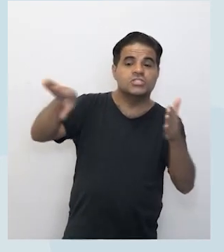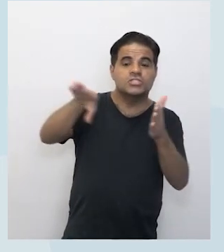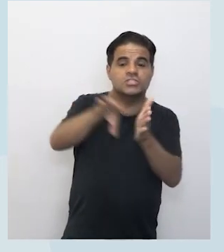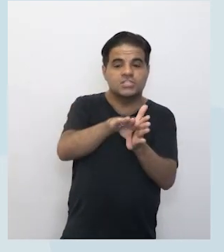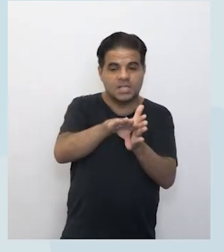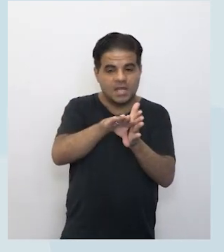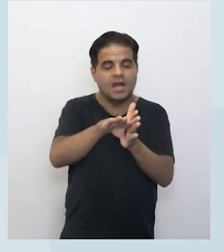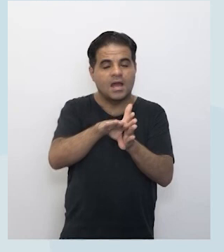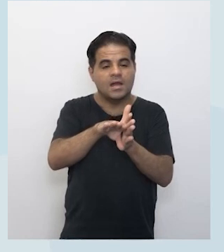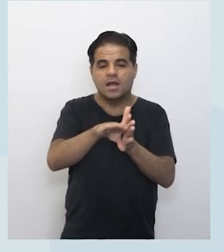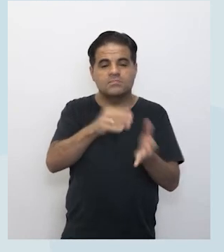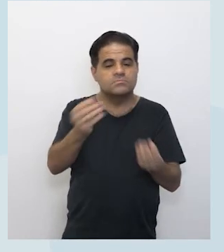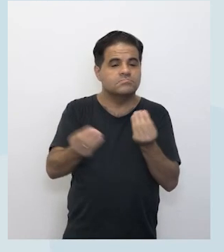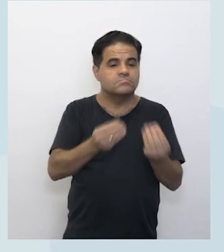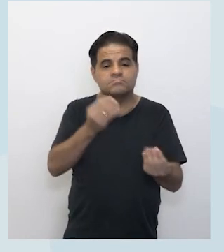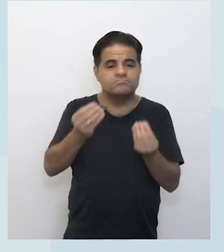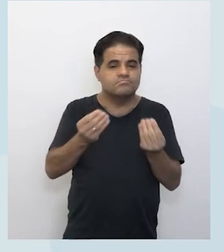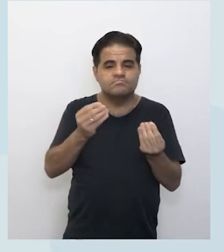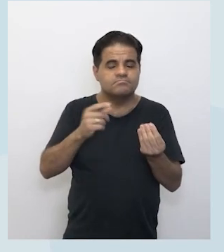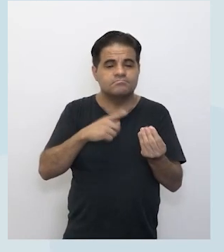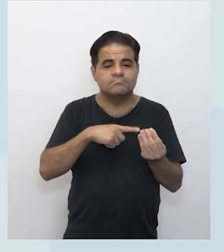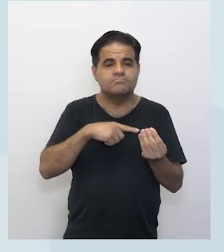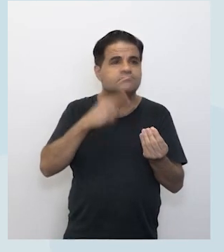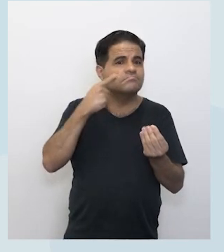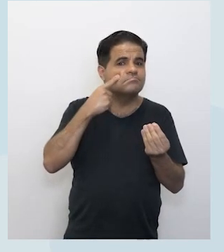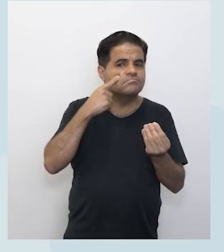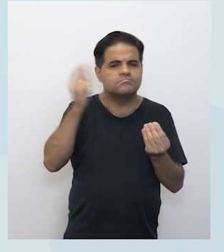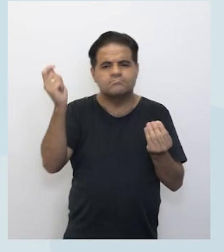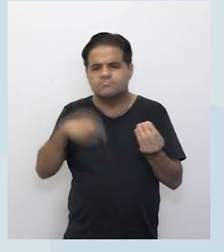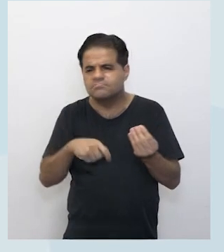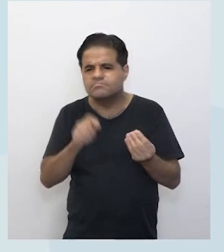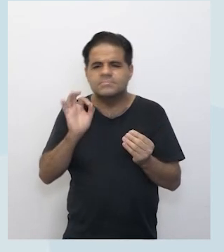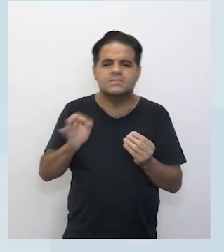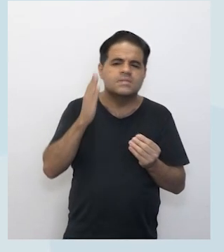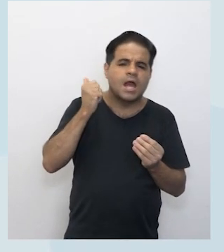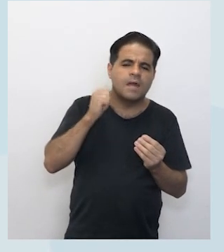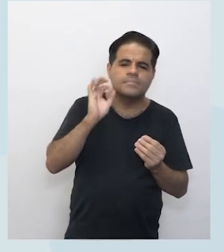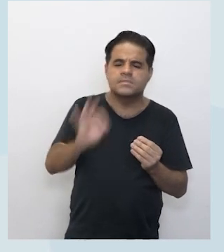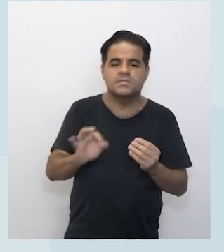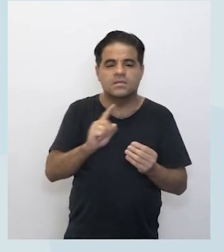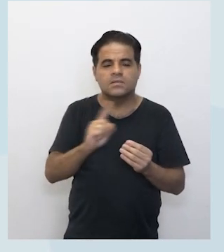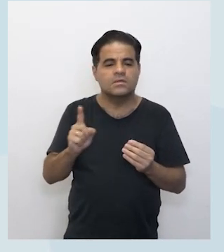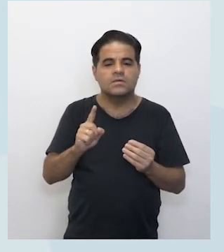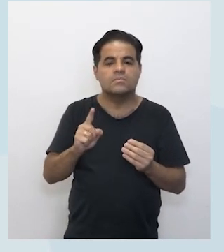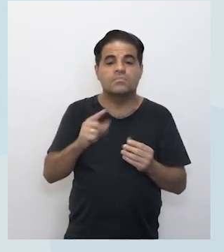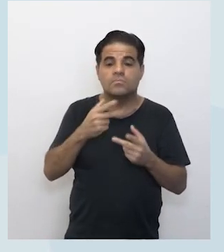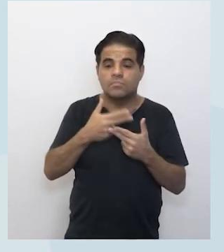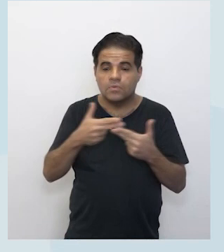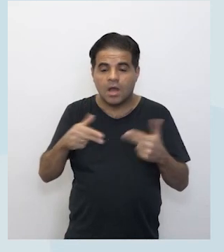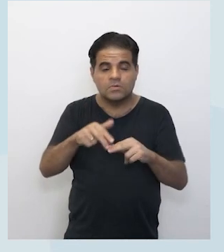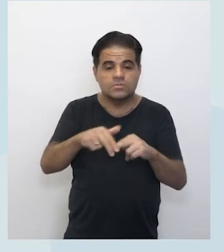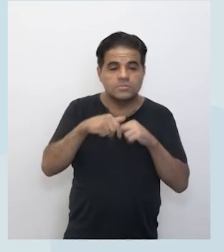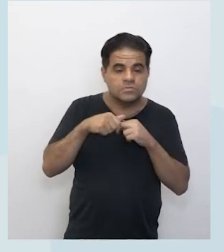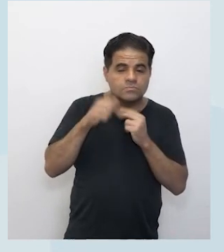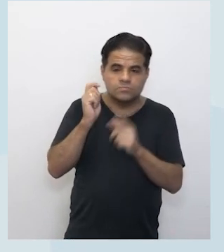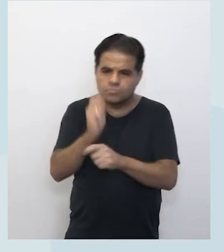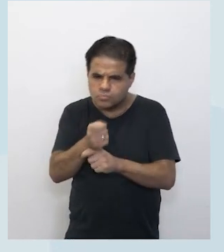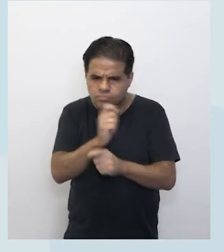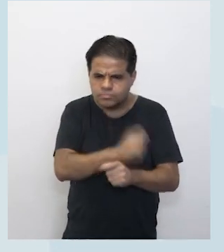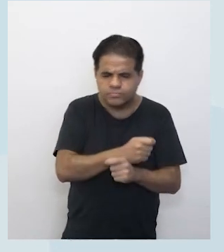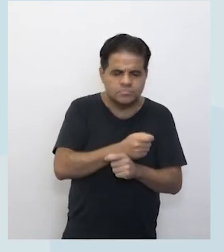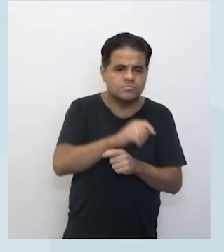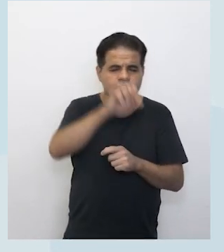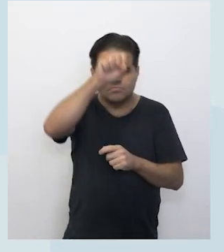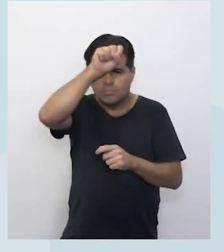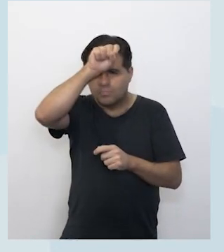pode ter sinais de que isso pode estar correto? Por causa dos sítios arqueológicos na costa da América. Tem